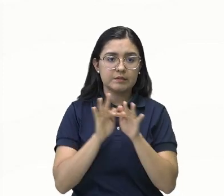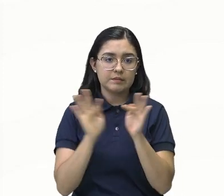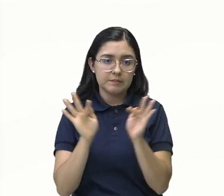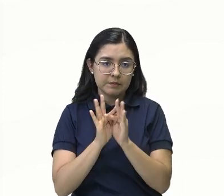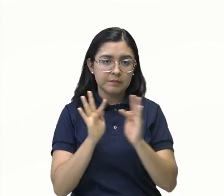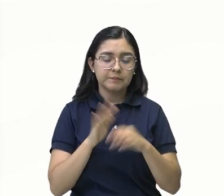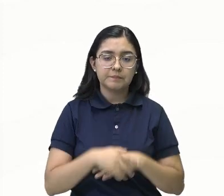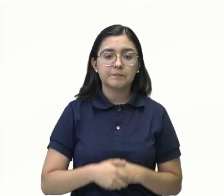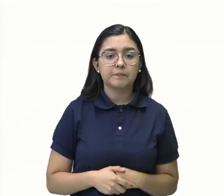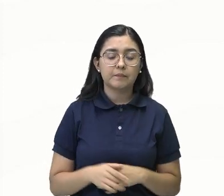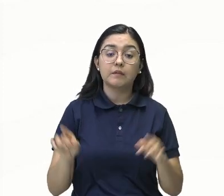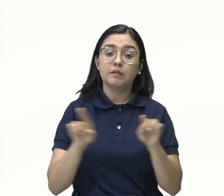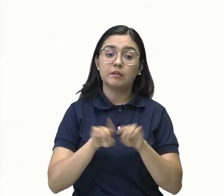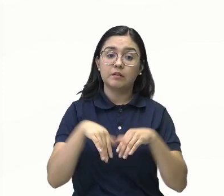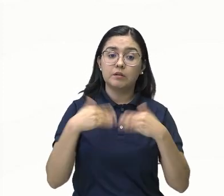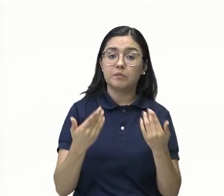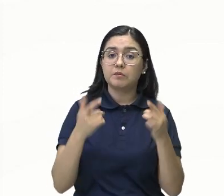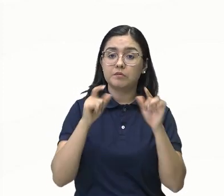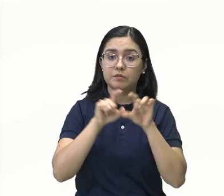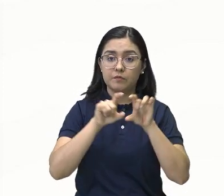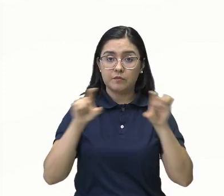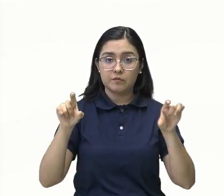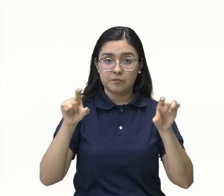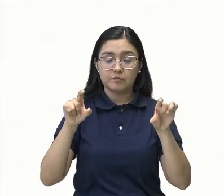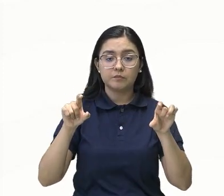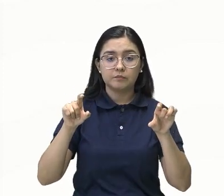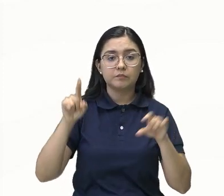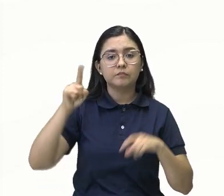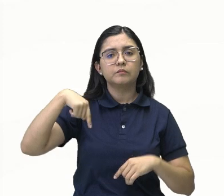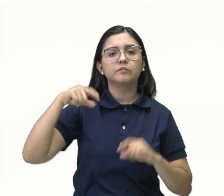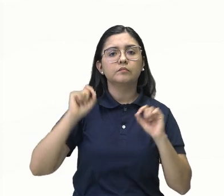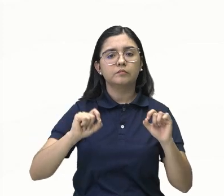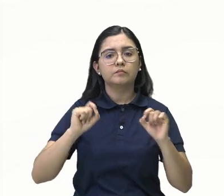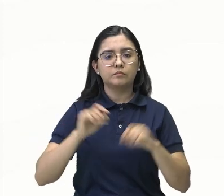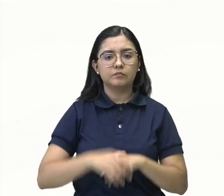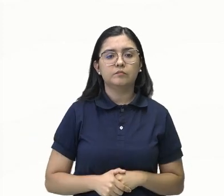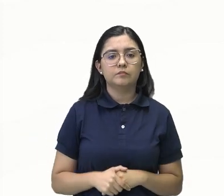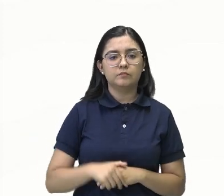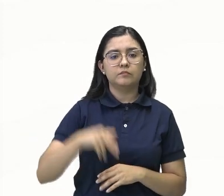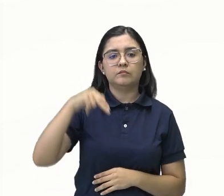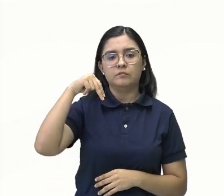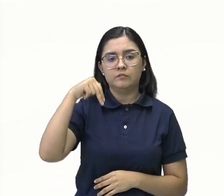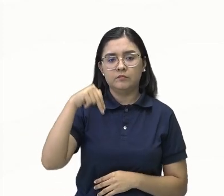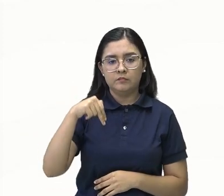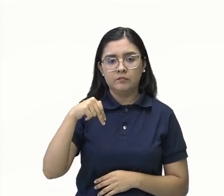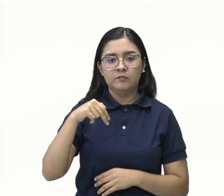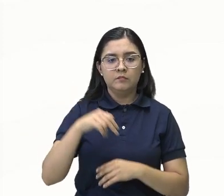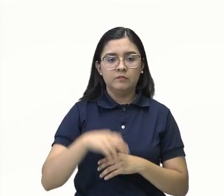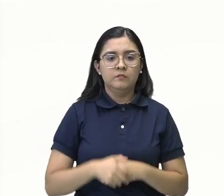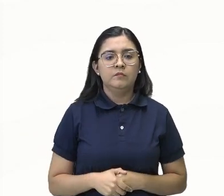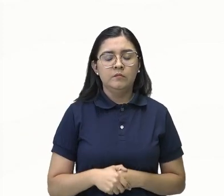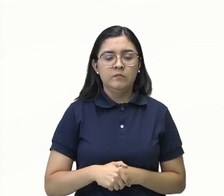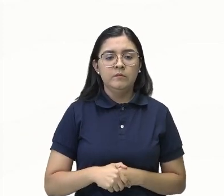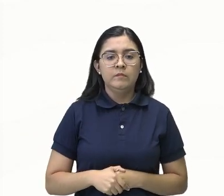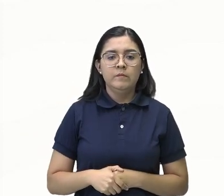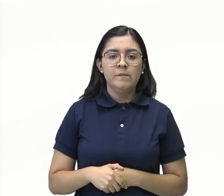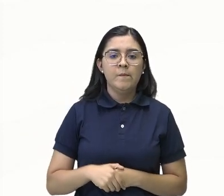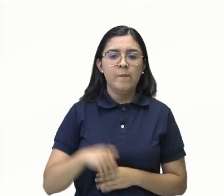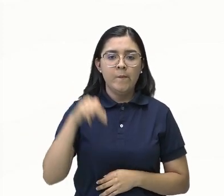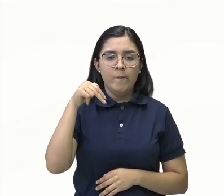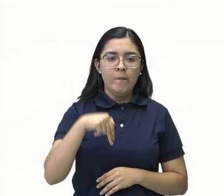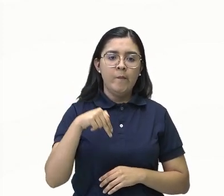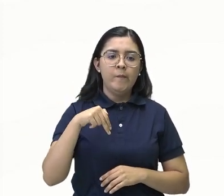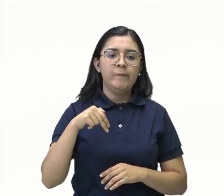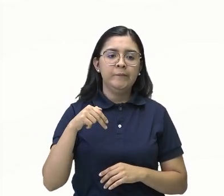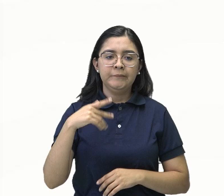E aí, a nossa fórmula, tá? Que é o quê? N fatorial, onde o N vai ser exatamente